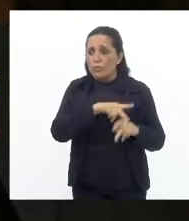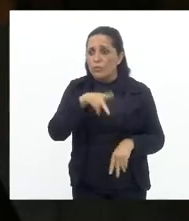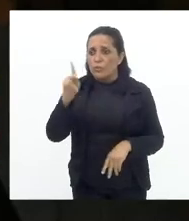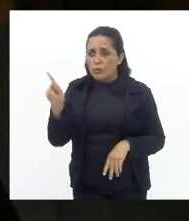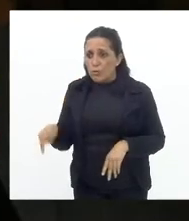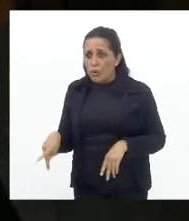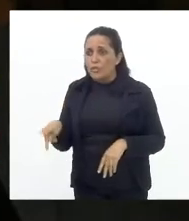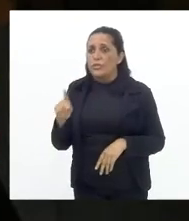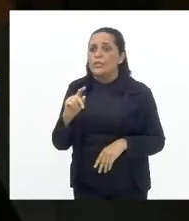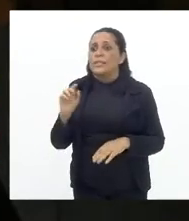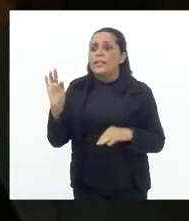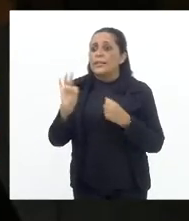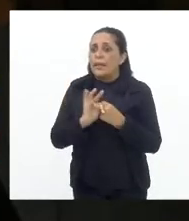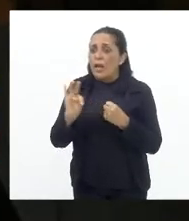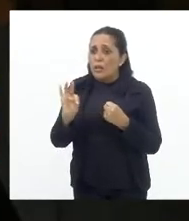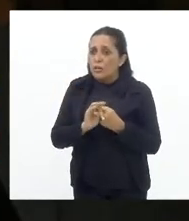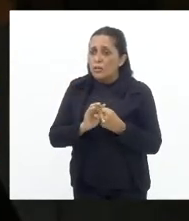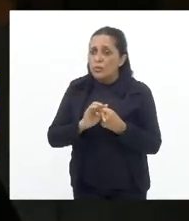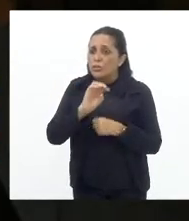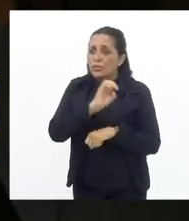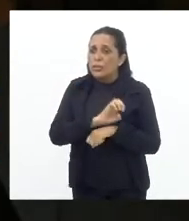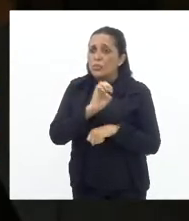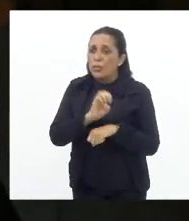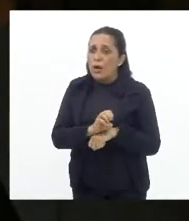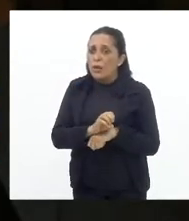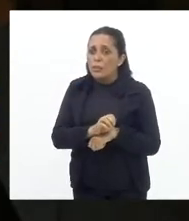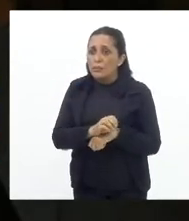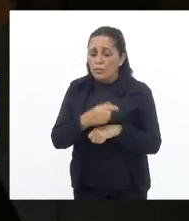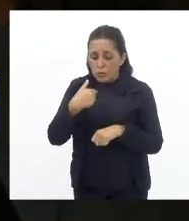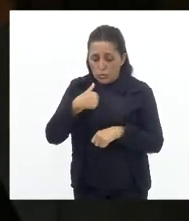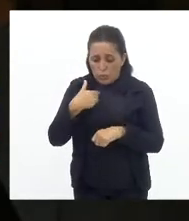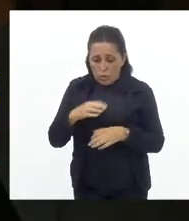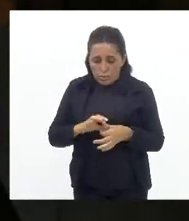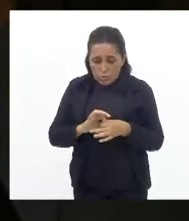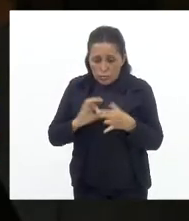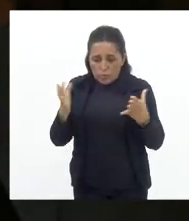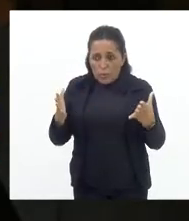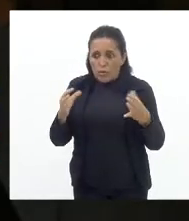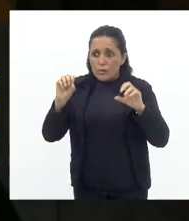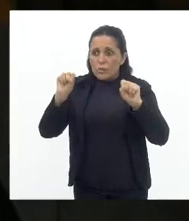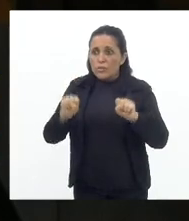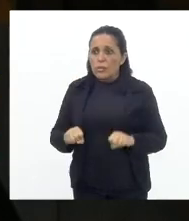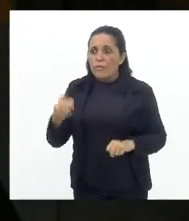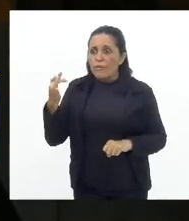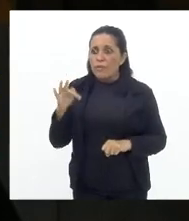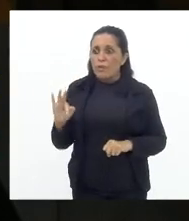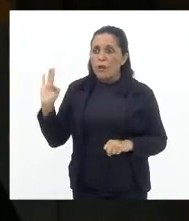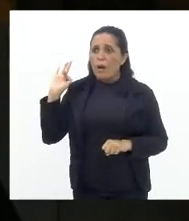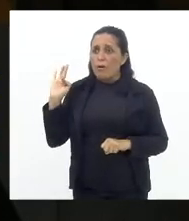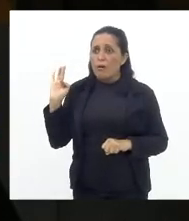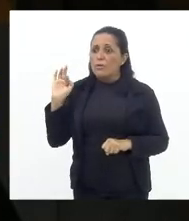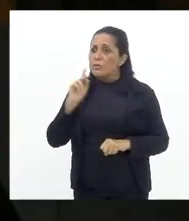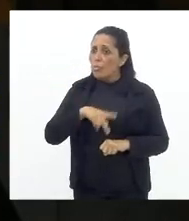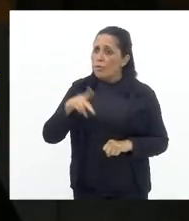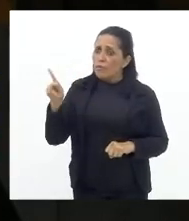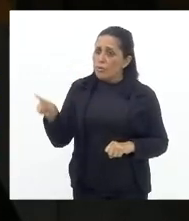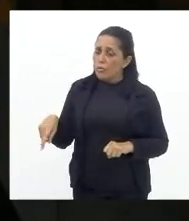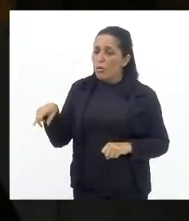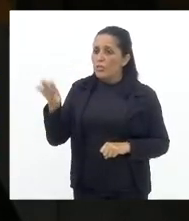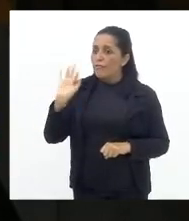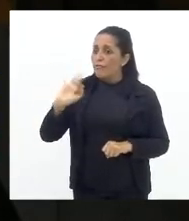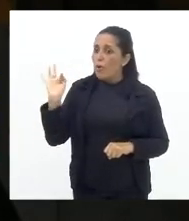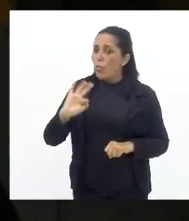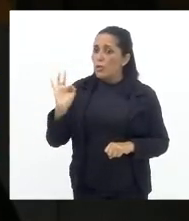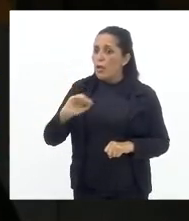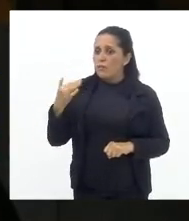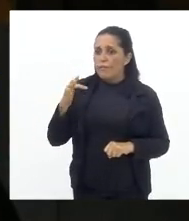de universidades estaduais porque não dispõe como nós dispomos o sistema Federal seu professor de Universidade Federal né